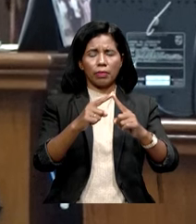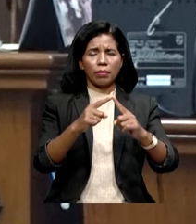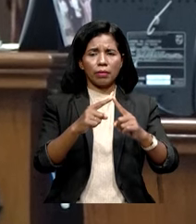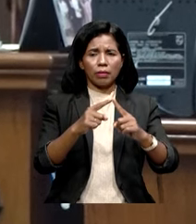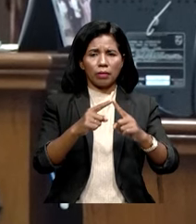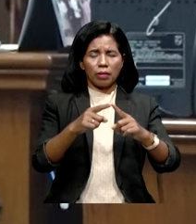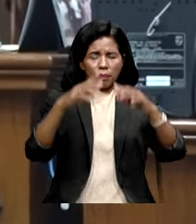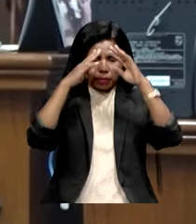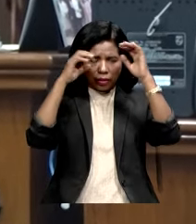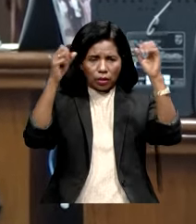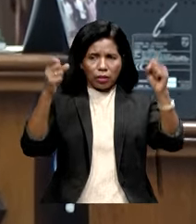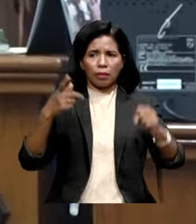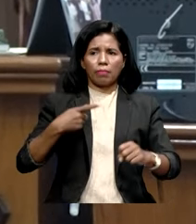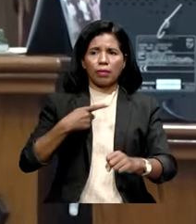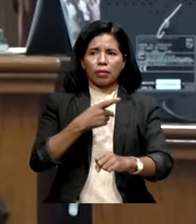senhor presidente parlament nasional